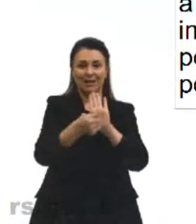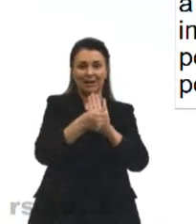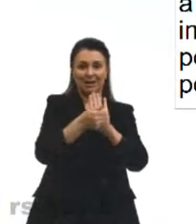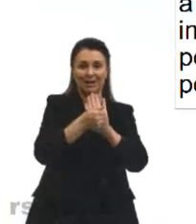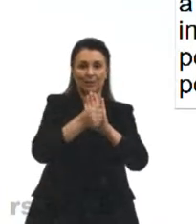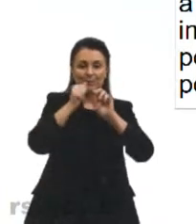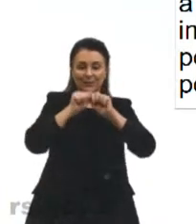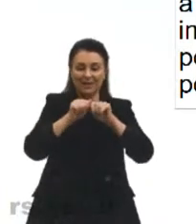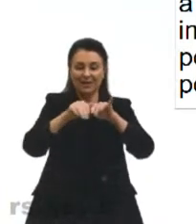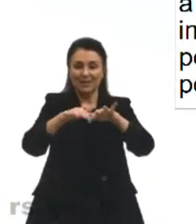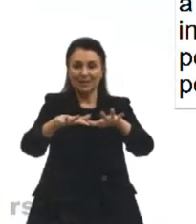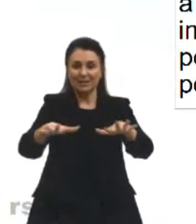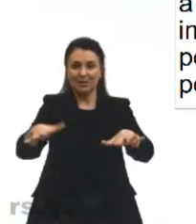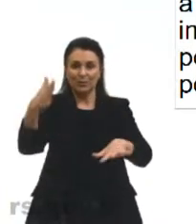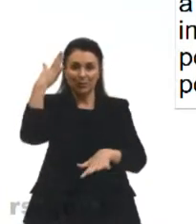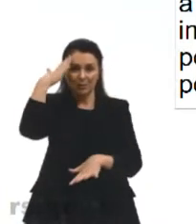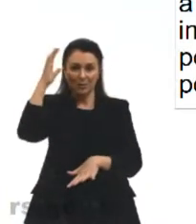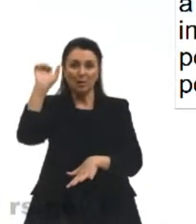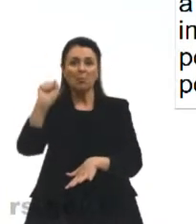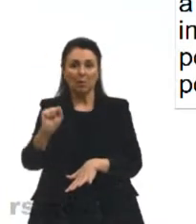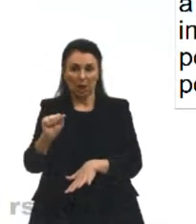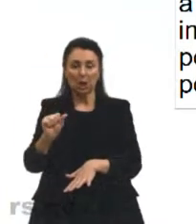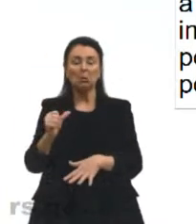dos saberes acumulados